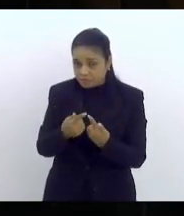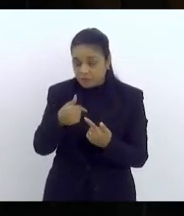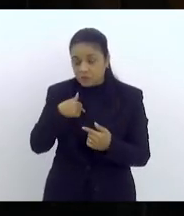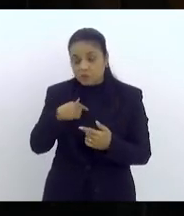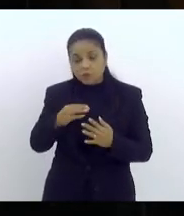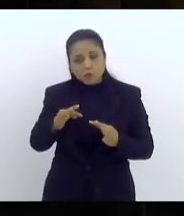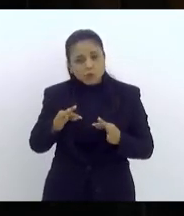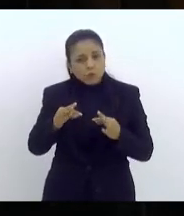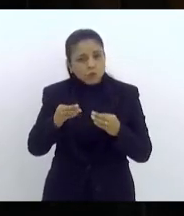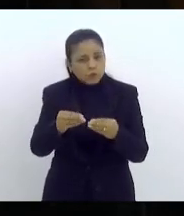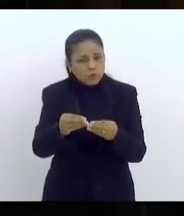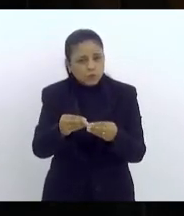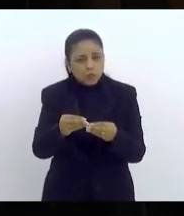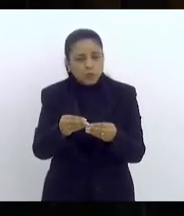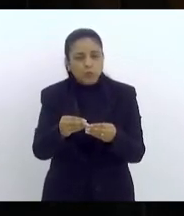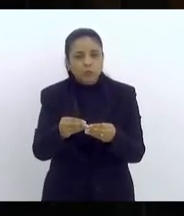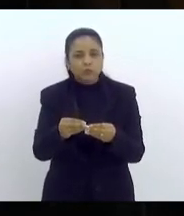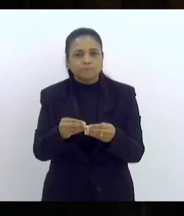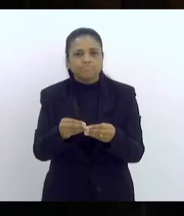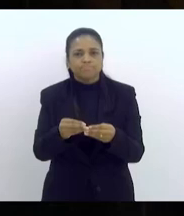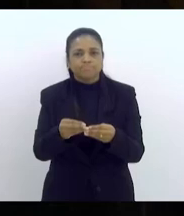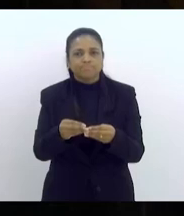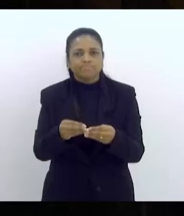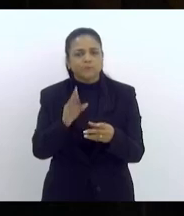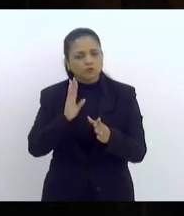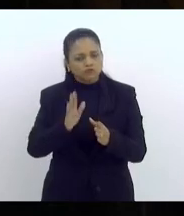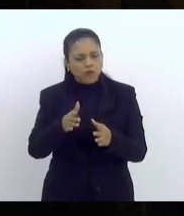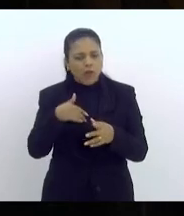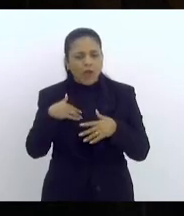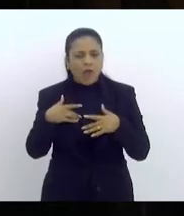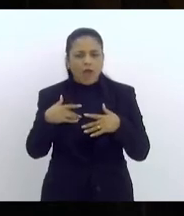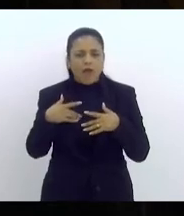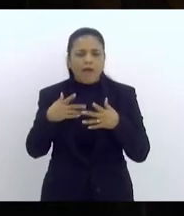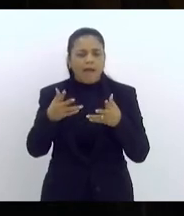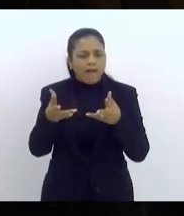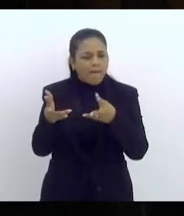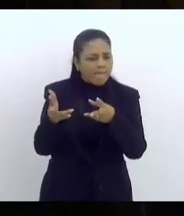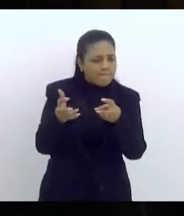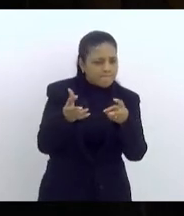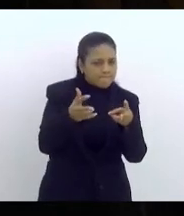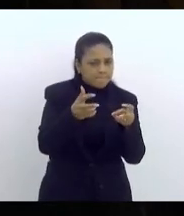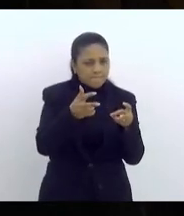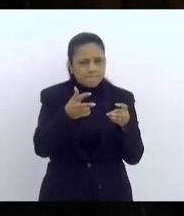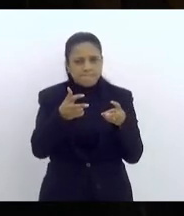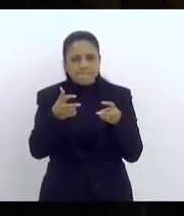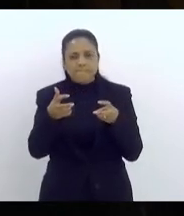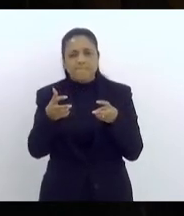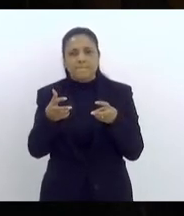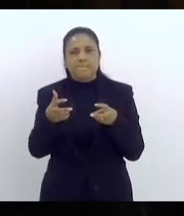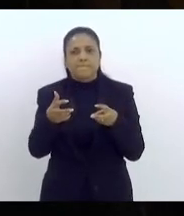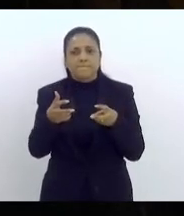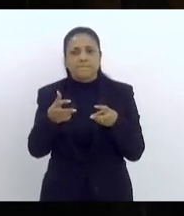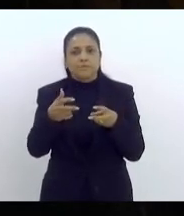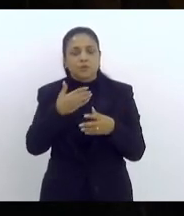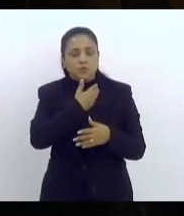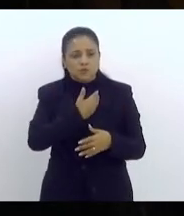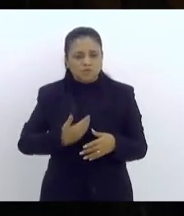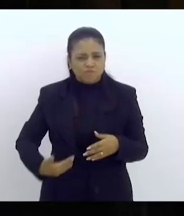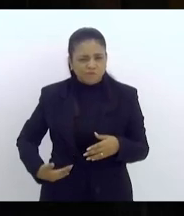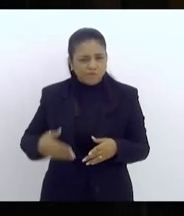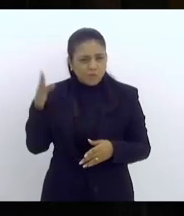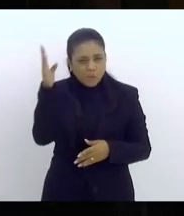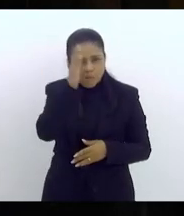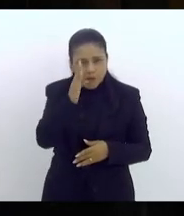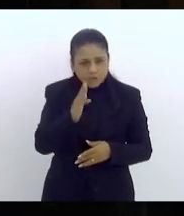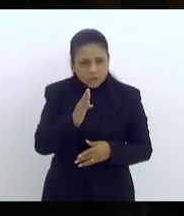e eu já observei aqui todo momento que o governo infelizmente no Brasil isso vem